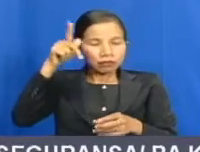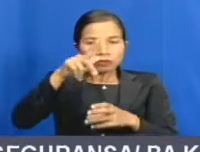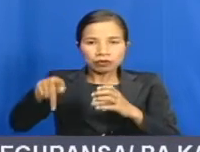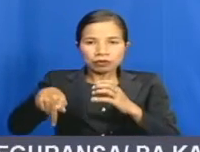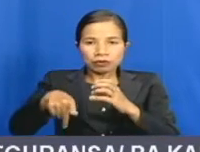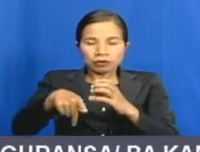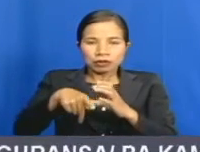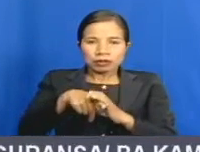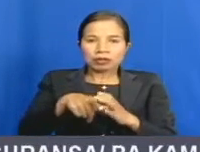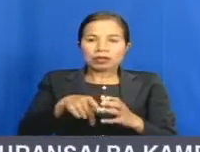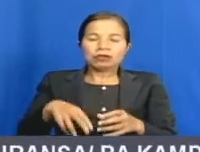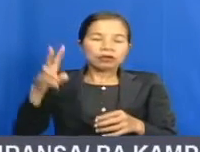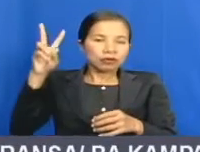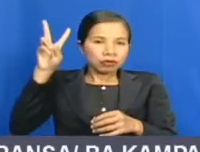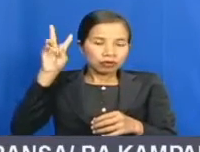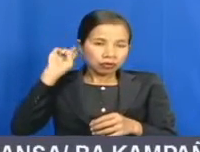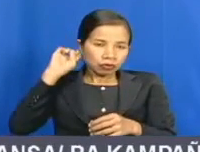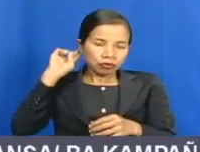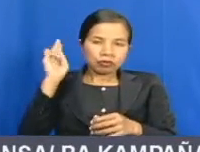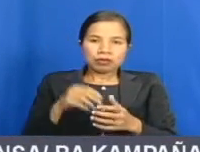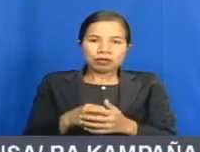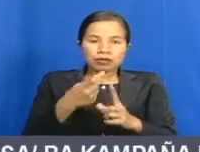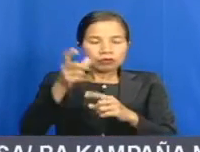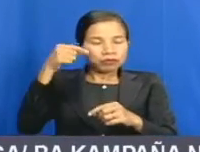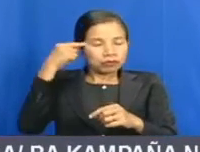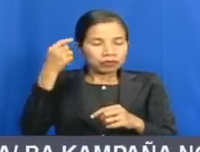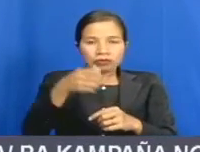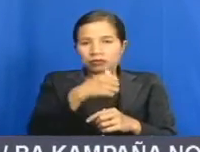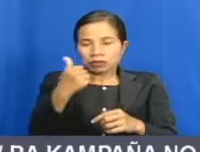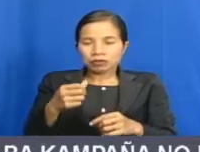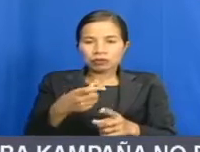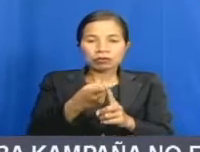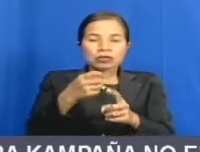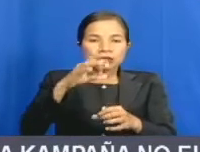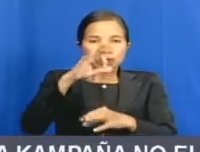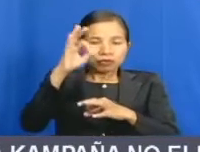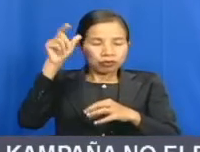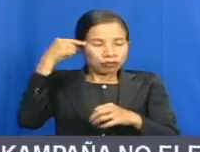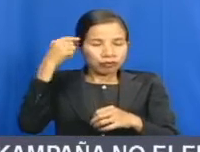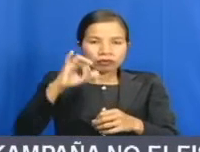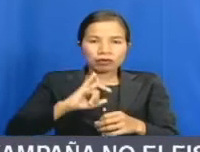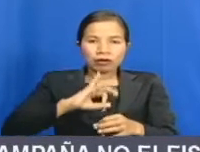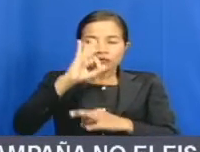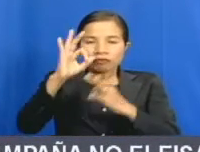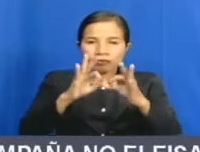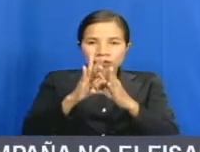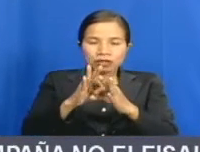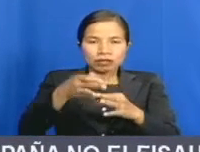sei se ele. Ora, era os parte do governo, ao garante da Sua Excelência, o Presidente da República,